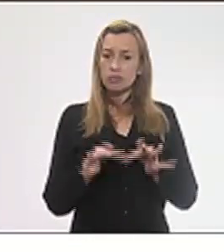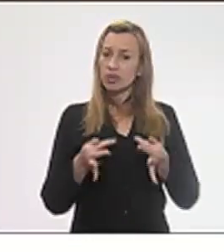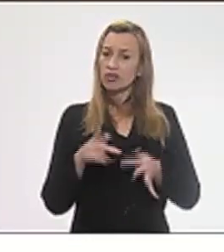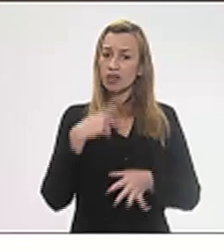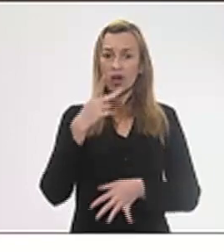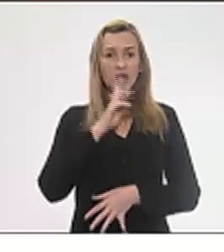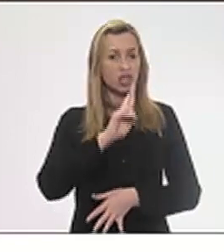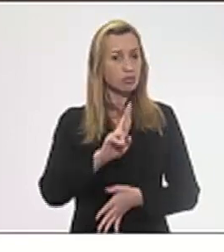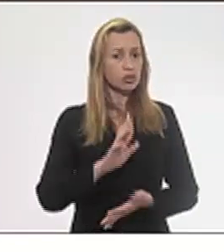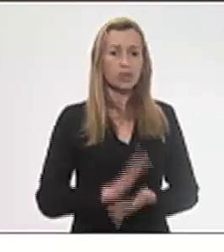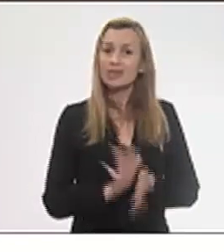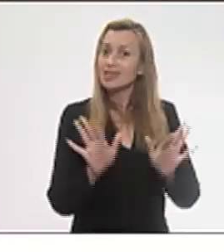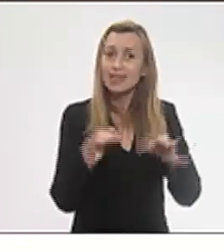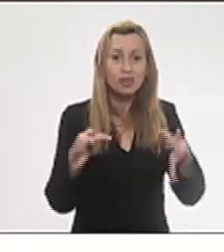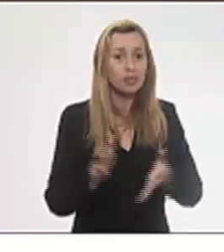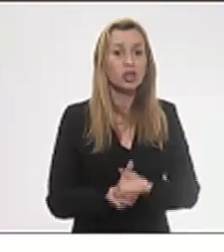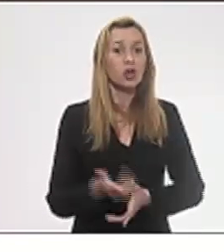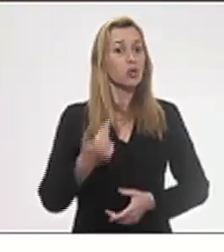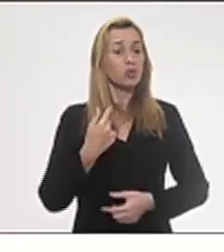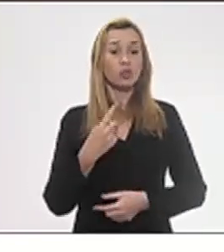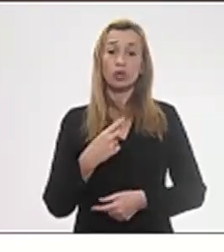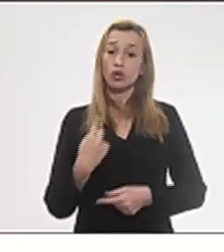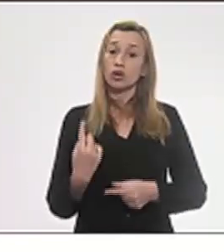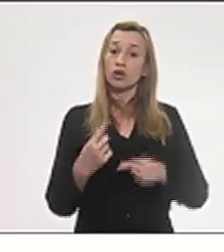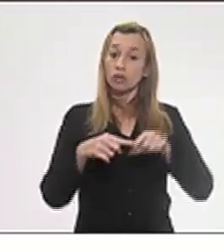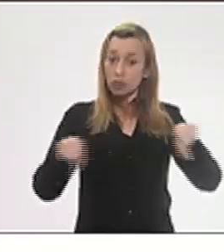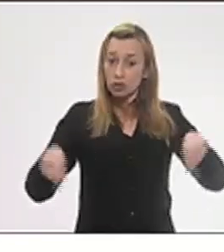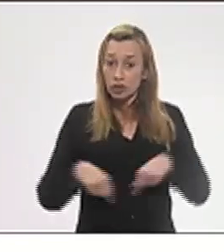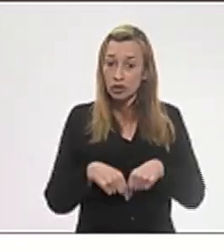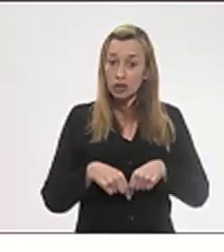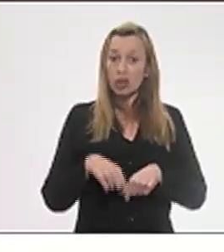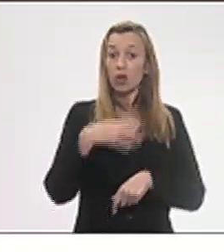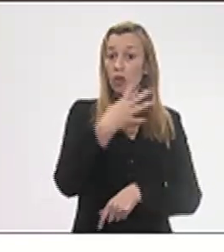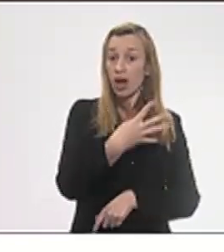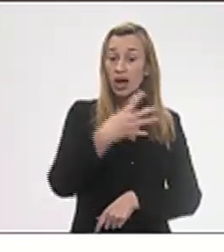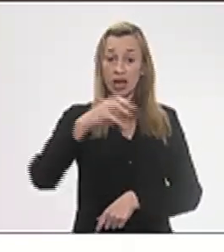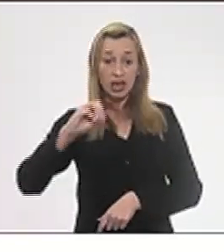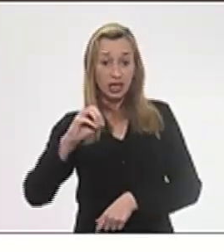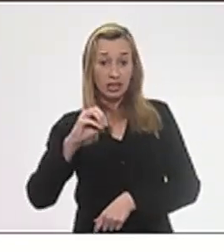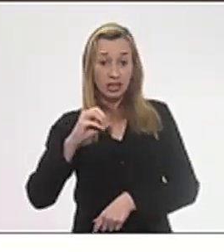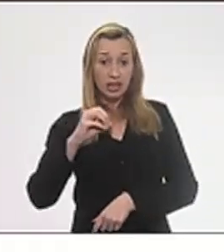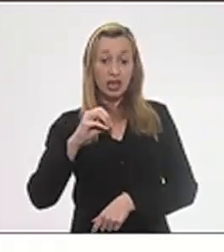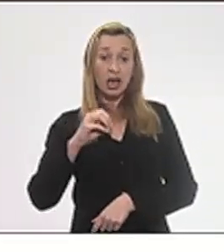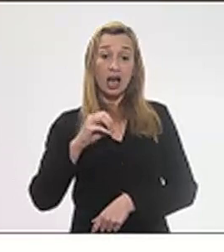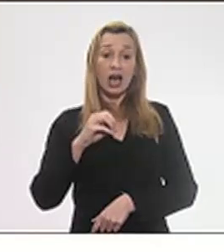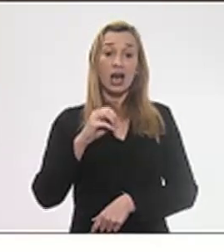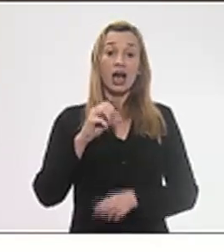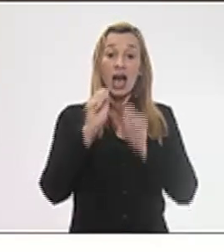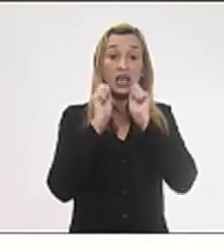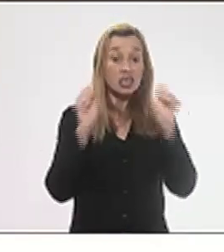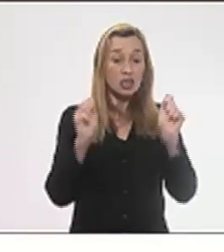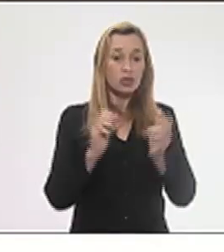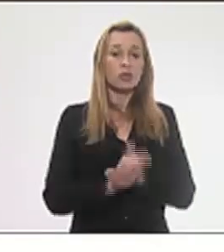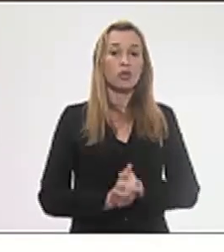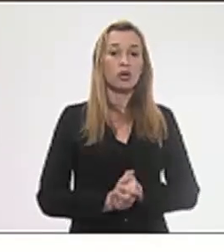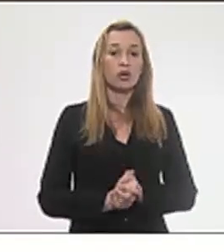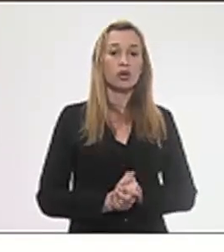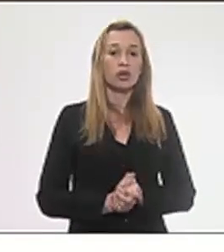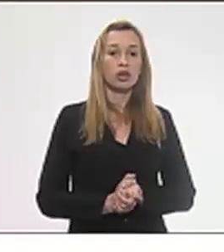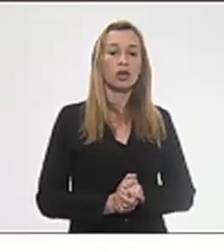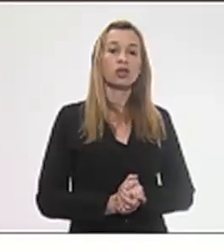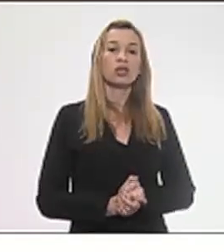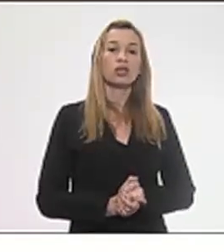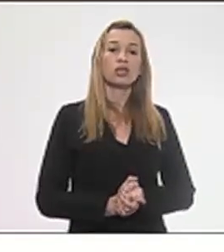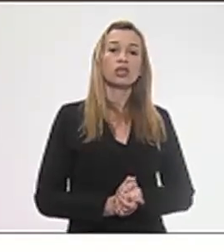seguinte resposta, simples: o nosso gabinete, ele se dispõe de 40 assessores à disponibilidade, e o nosso gabinete, ele não se